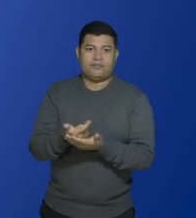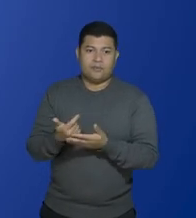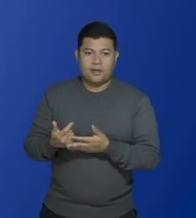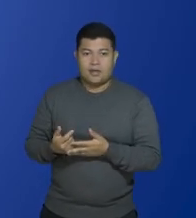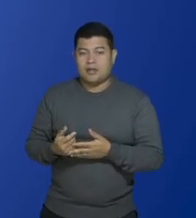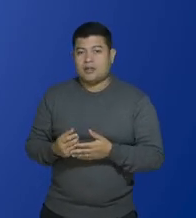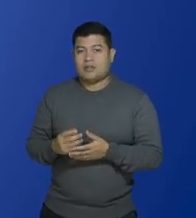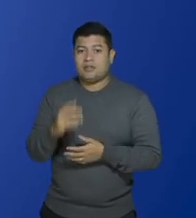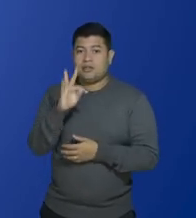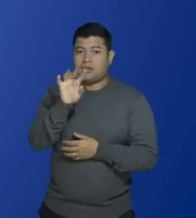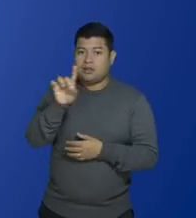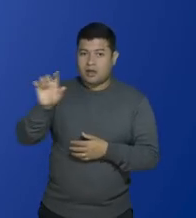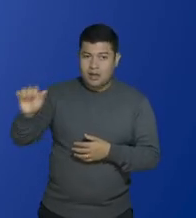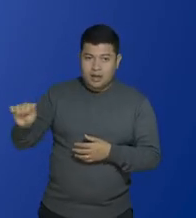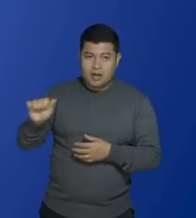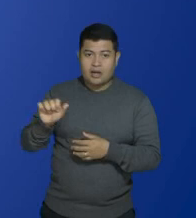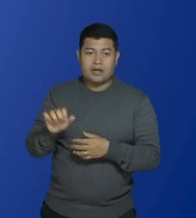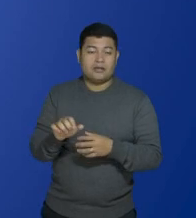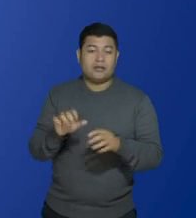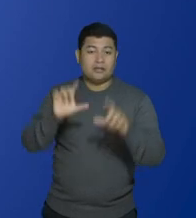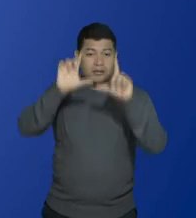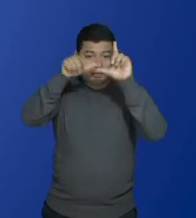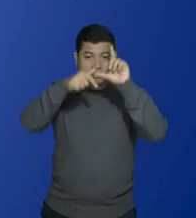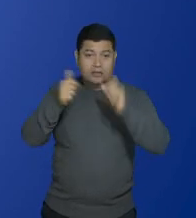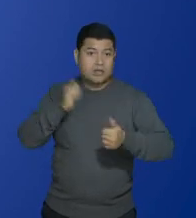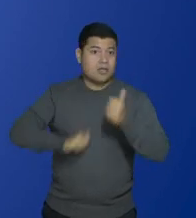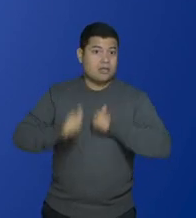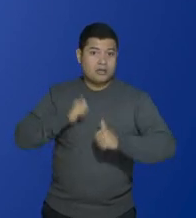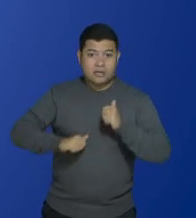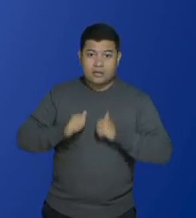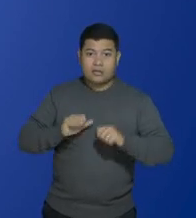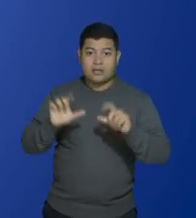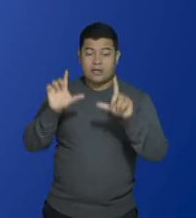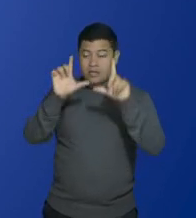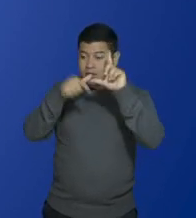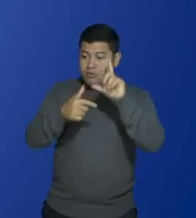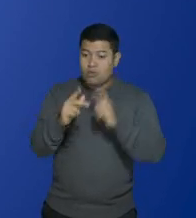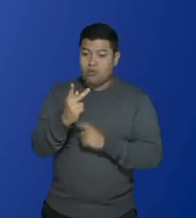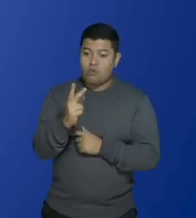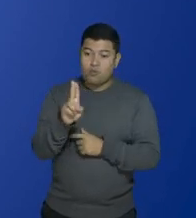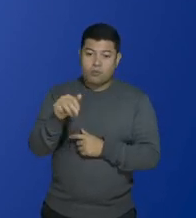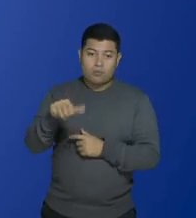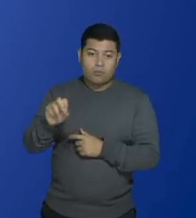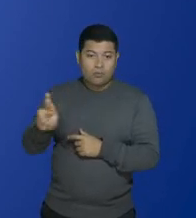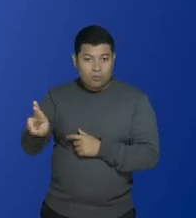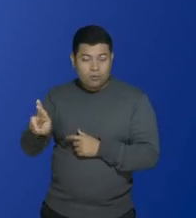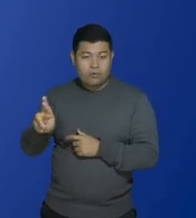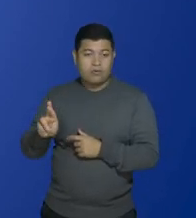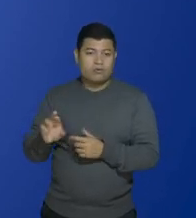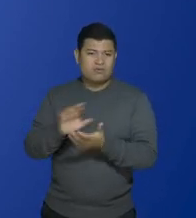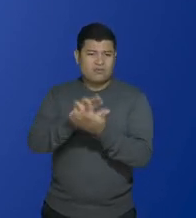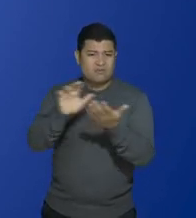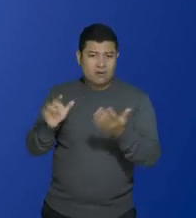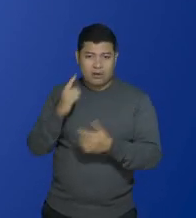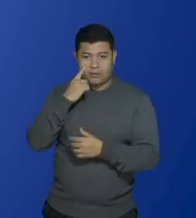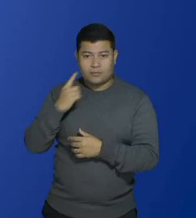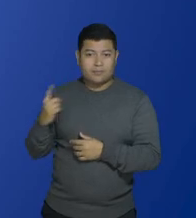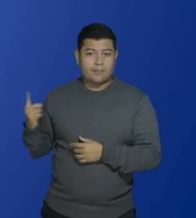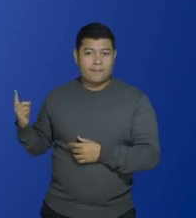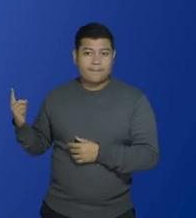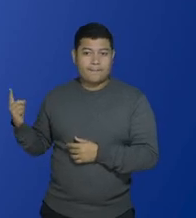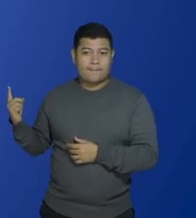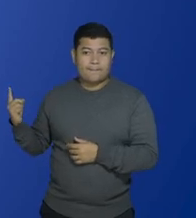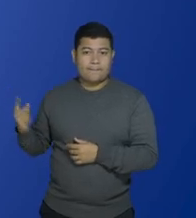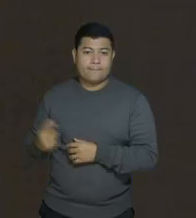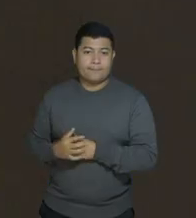ansiedade, transtorno de humor, transtorno depressivo, transtorno de humor bipolar, transtorno disruptivo, distúrbio de conduta e